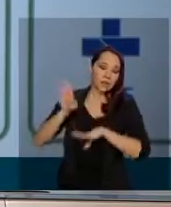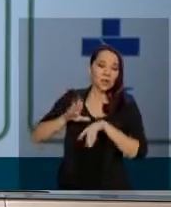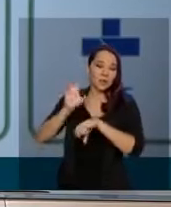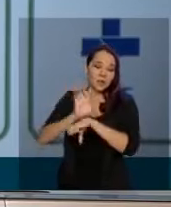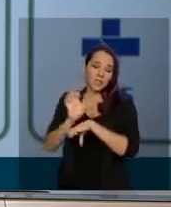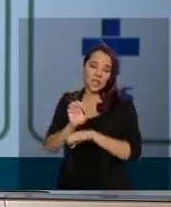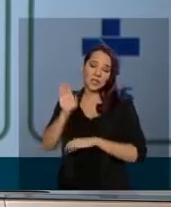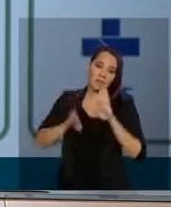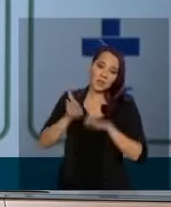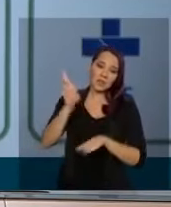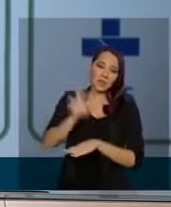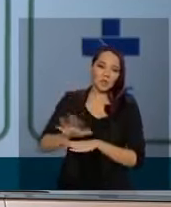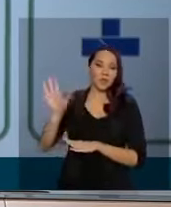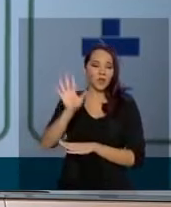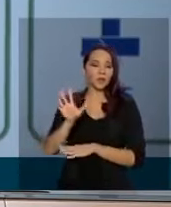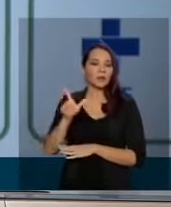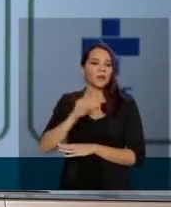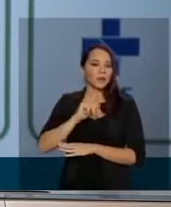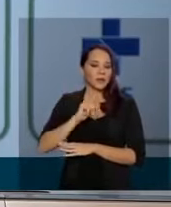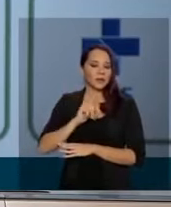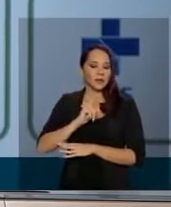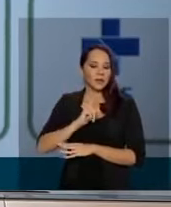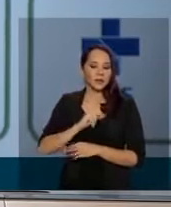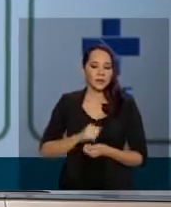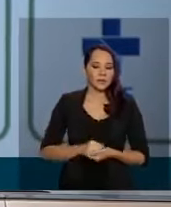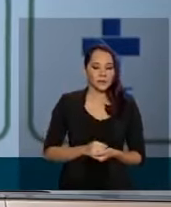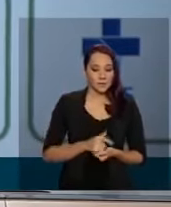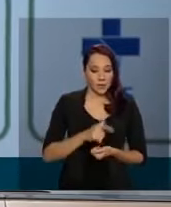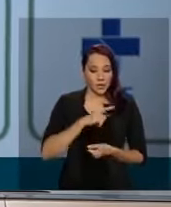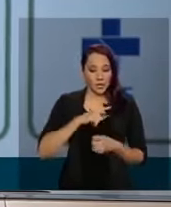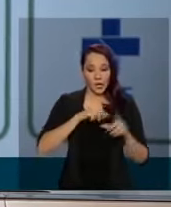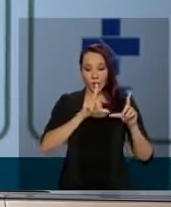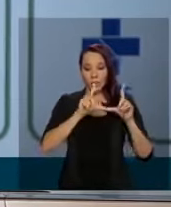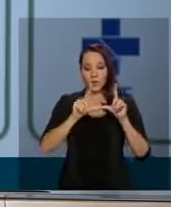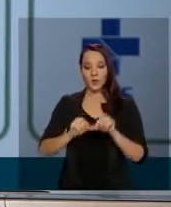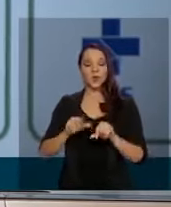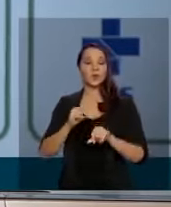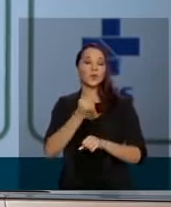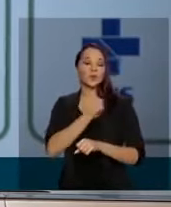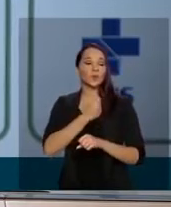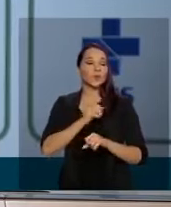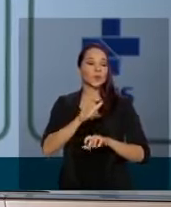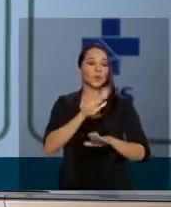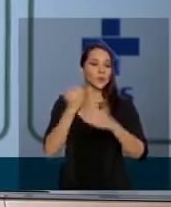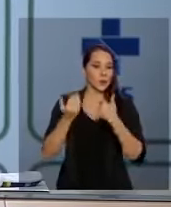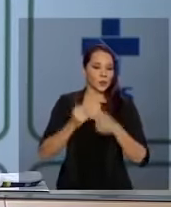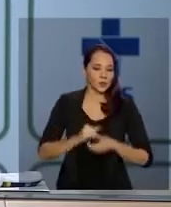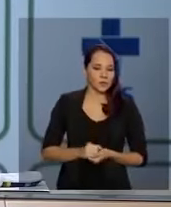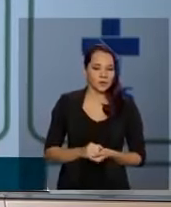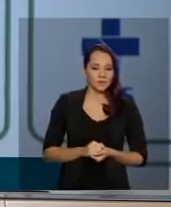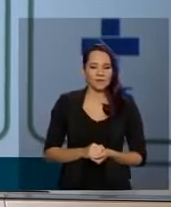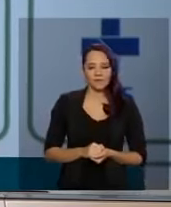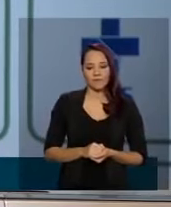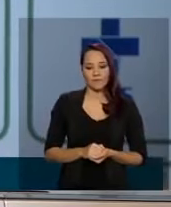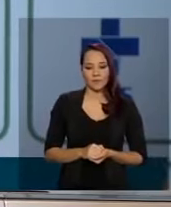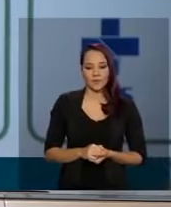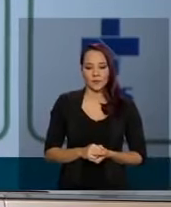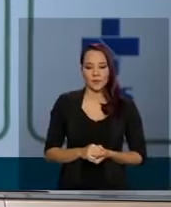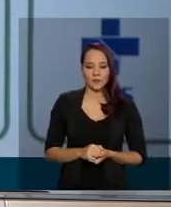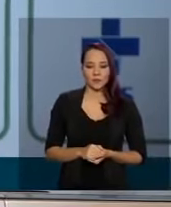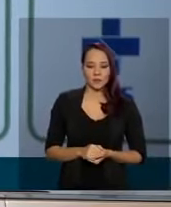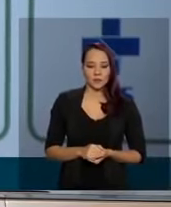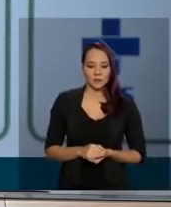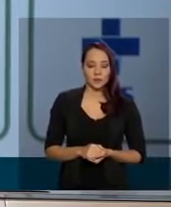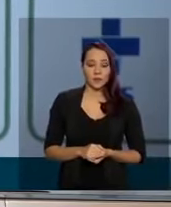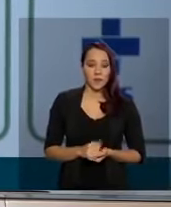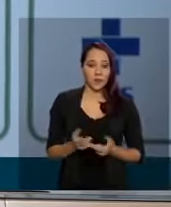da região, você tem uma redução no número de óbitos. Né? Você tem uma redução no número de óbitos. Né?